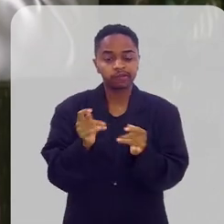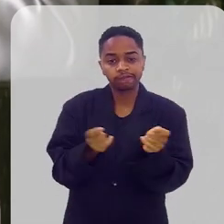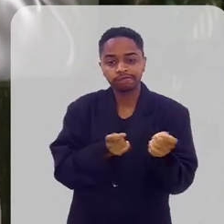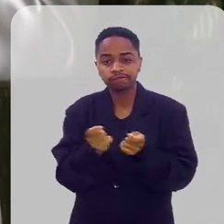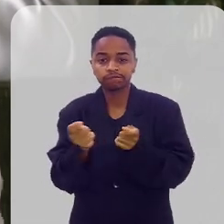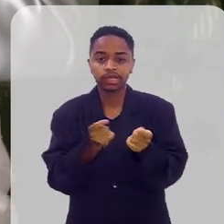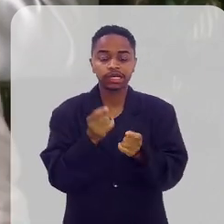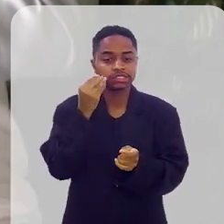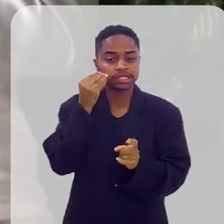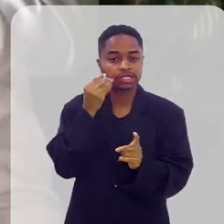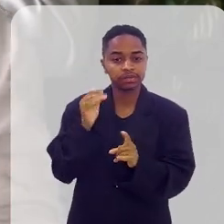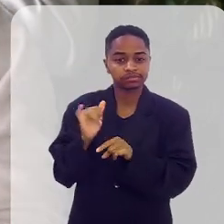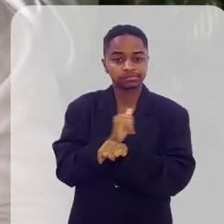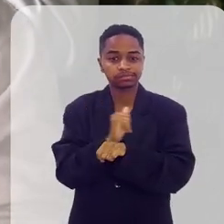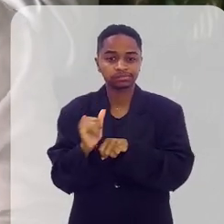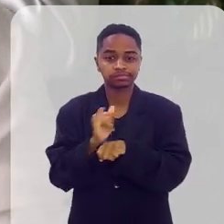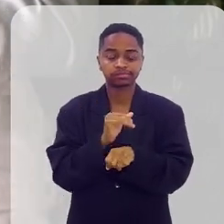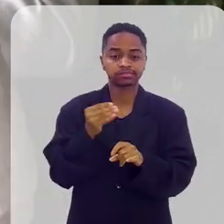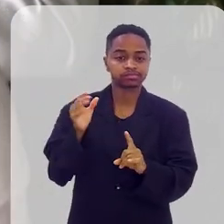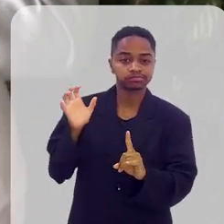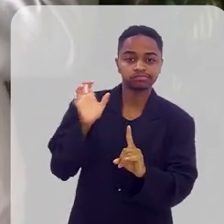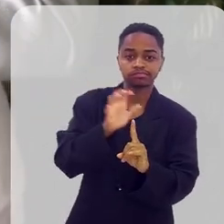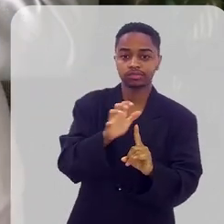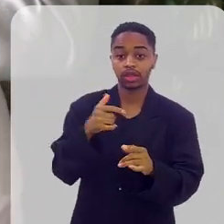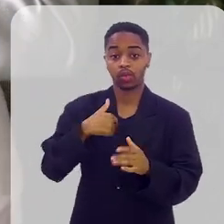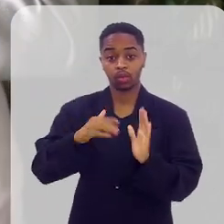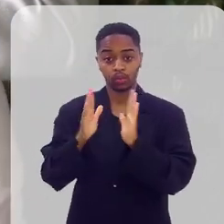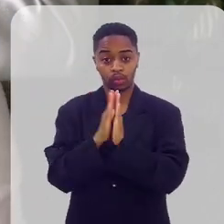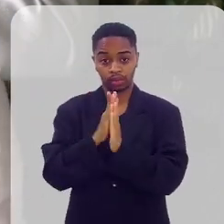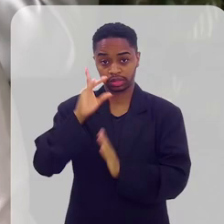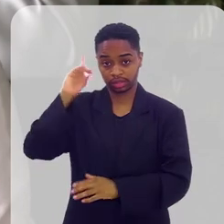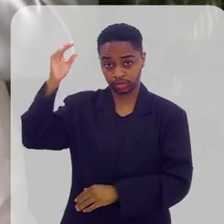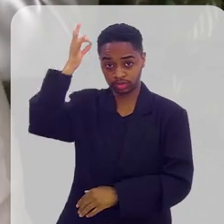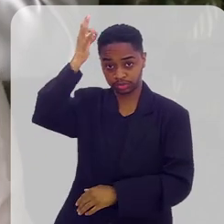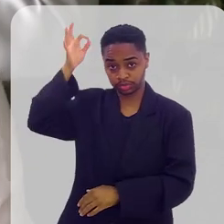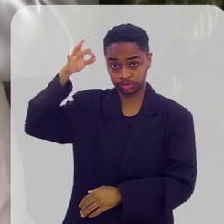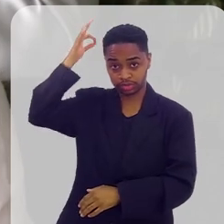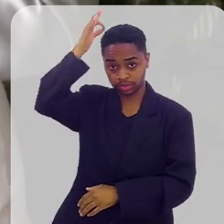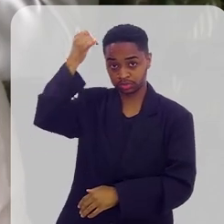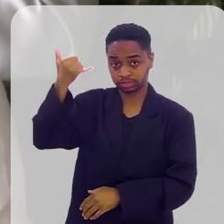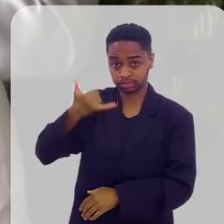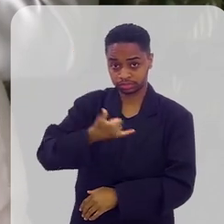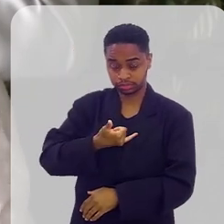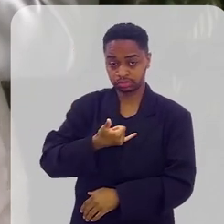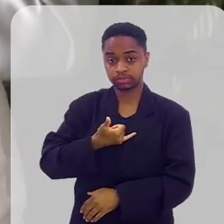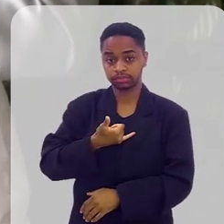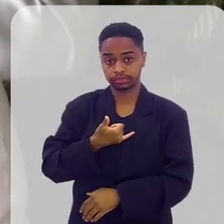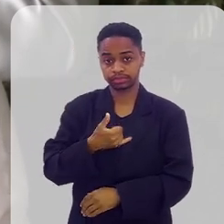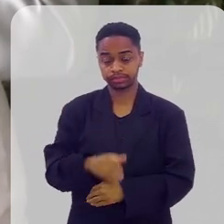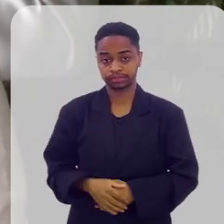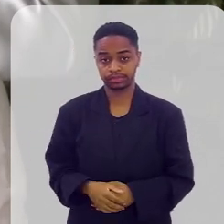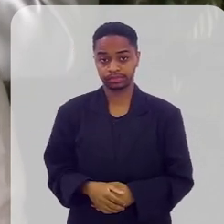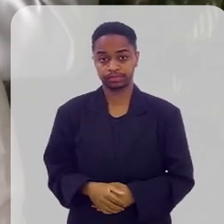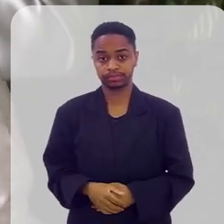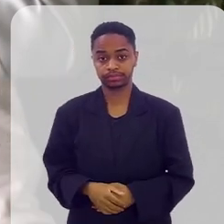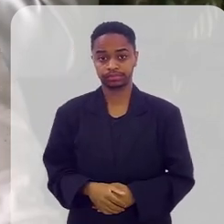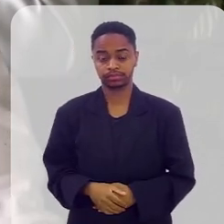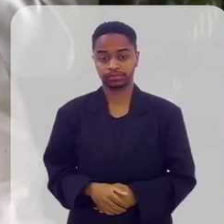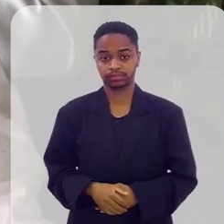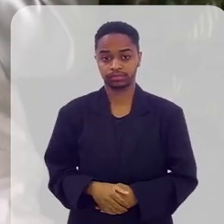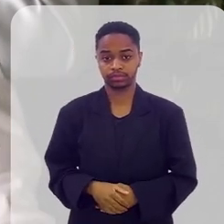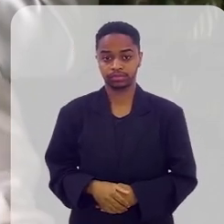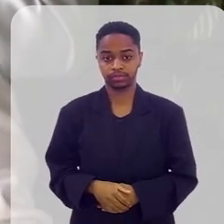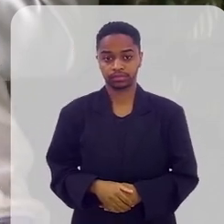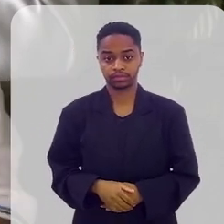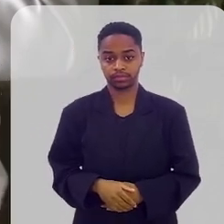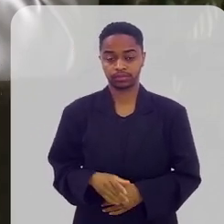nossas vidas. E aí, orando a Deus nesses dias, o Espírito Santo falou que, ao meu coração, que ele não quer